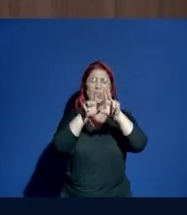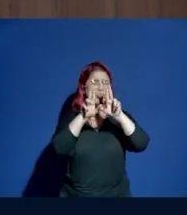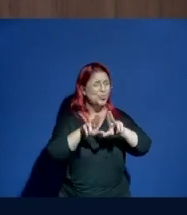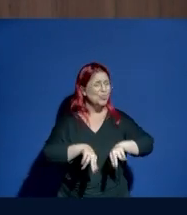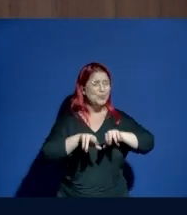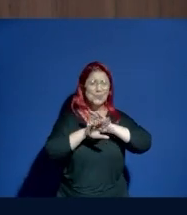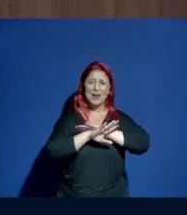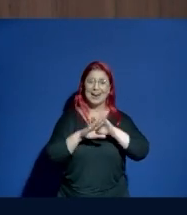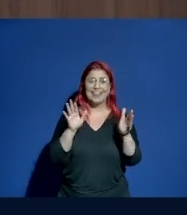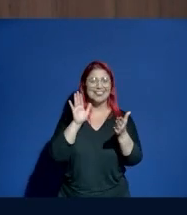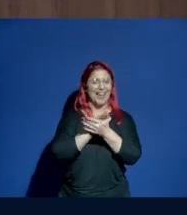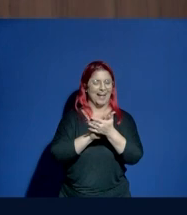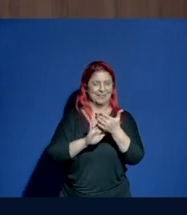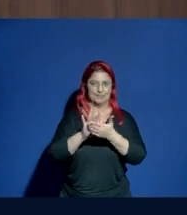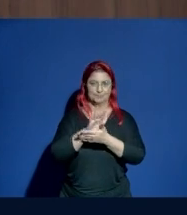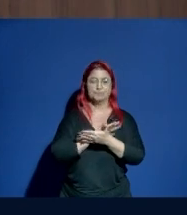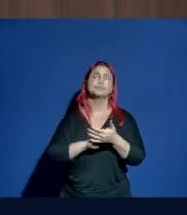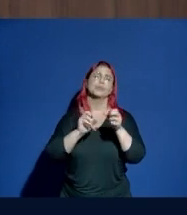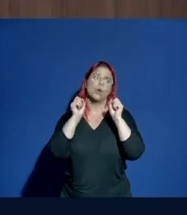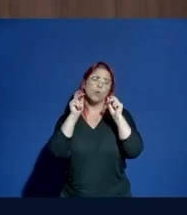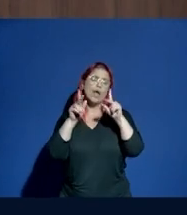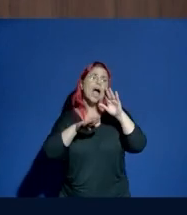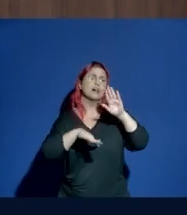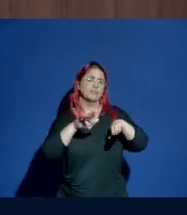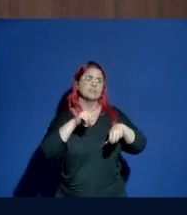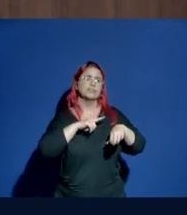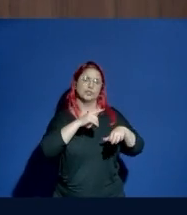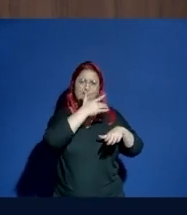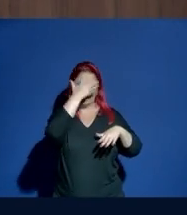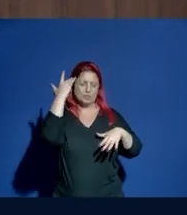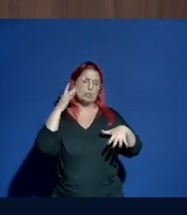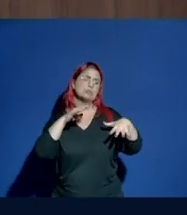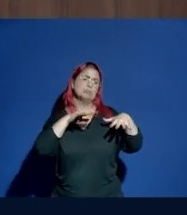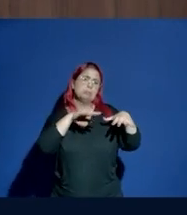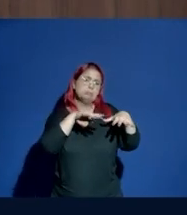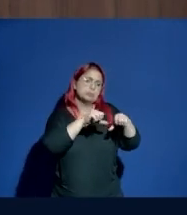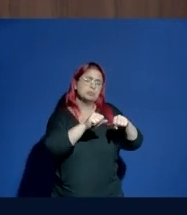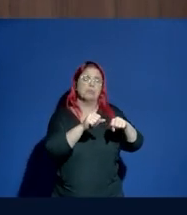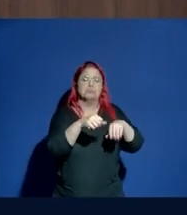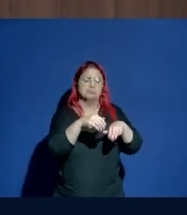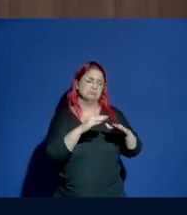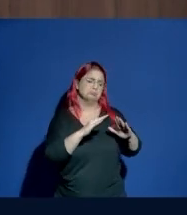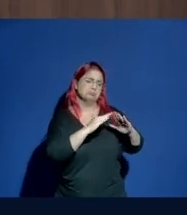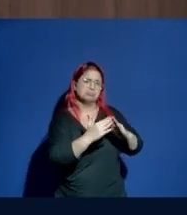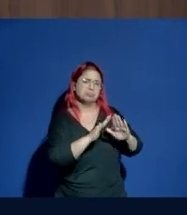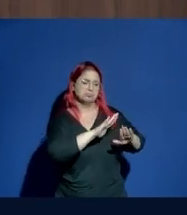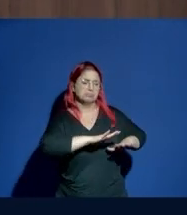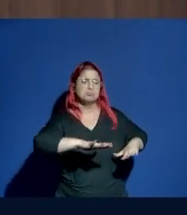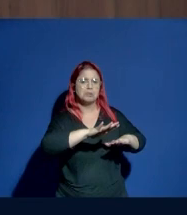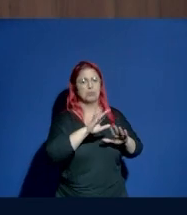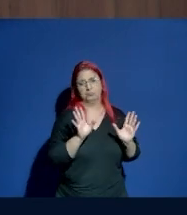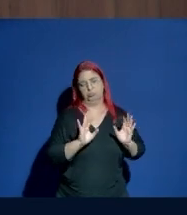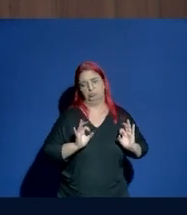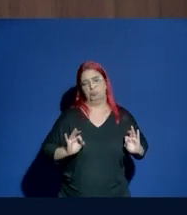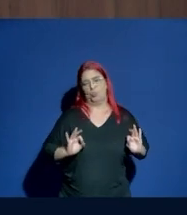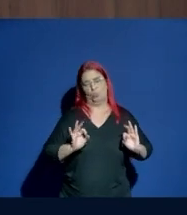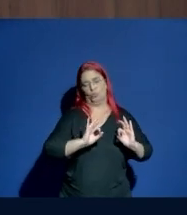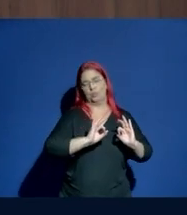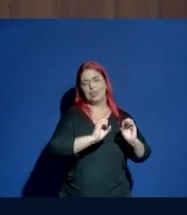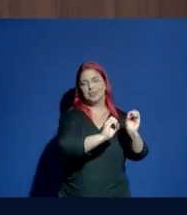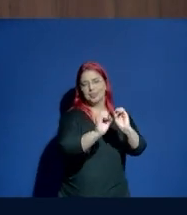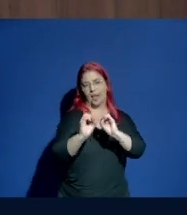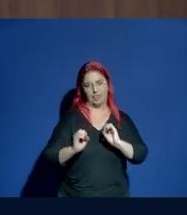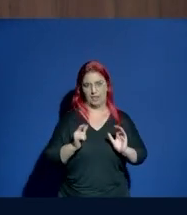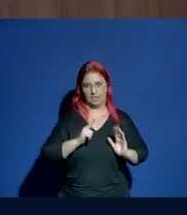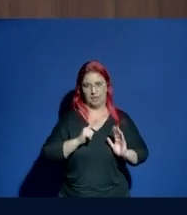chegando ali aqueles acampamento de beira da estrada que nem a área do estado Então também não é aceito nenhum acampamento nessa região então